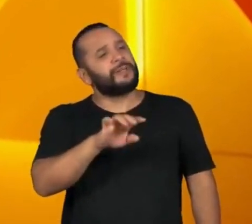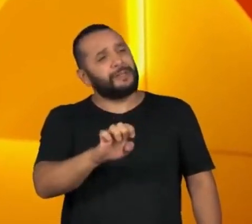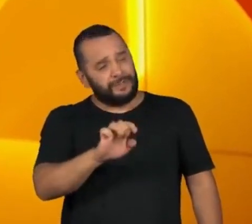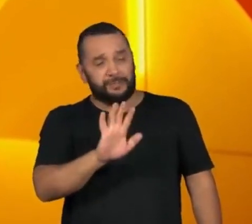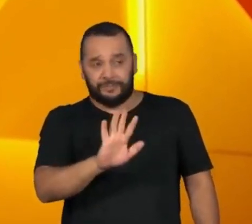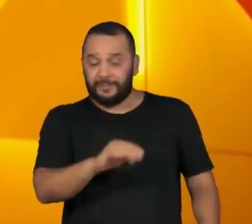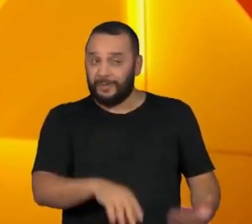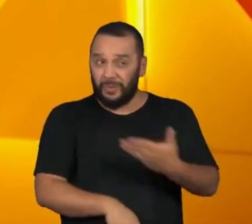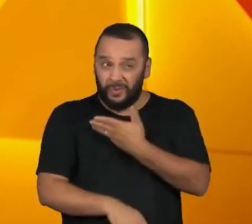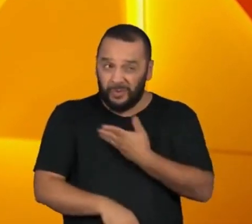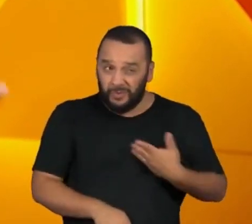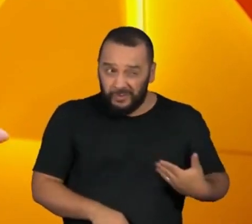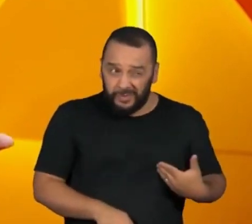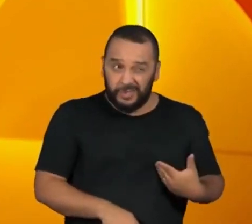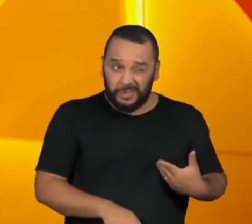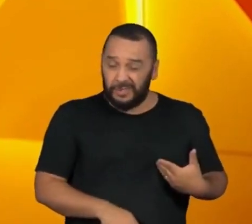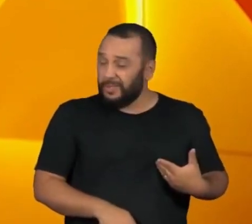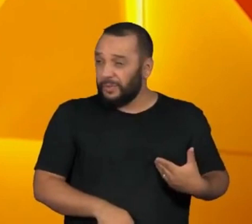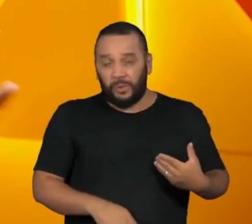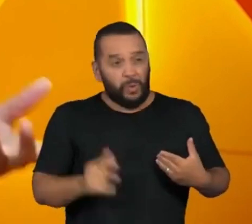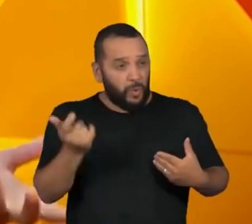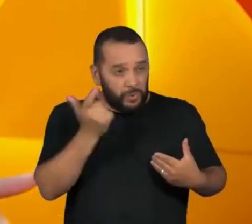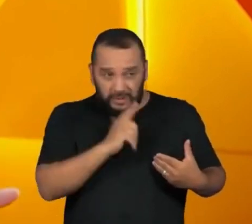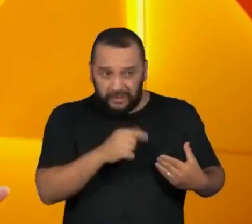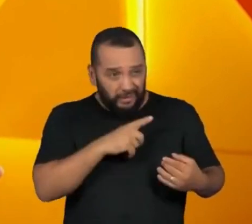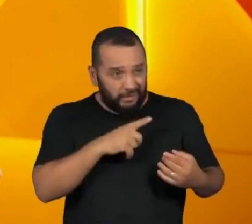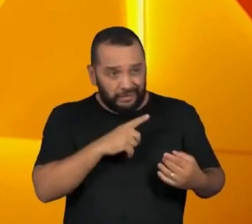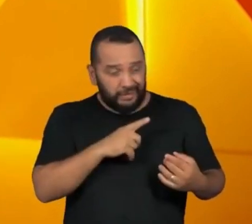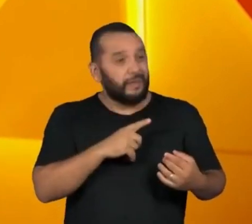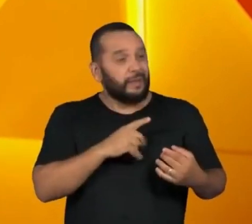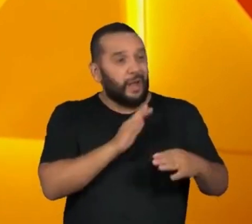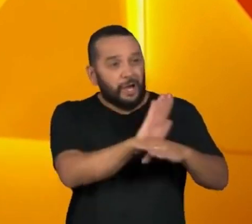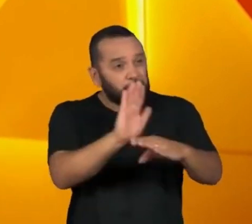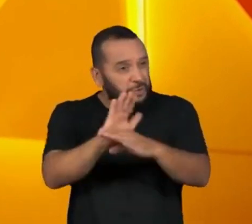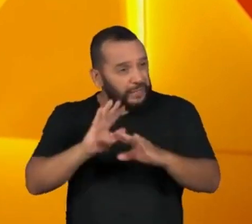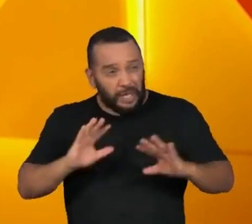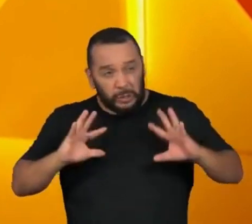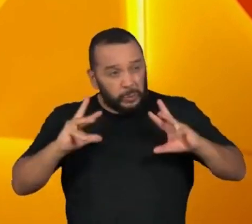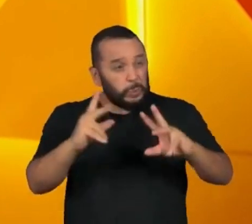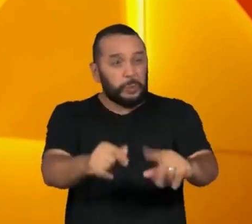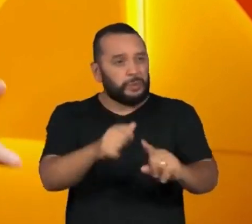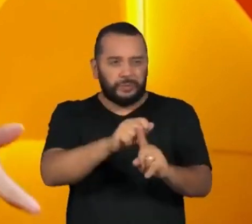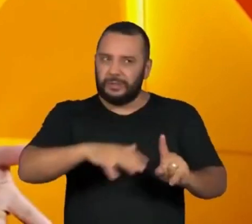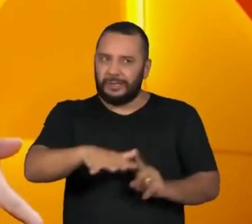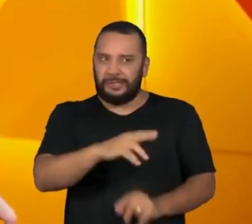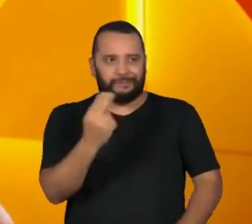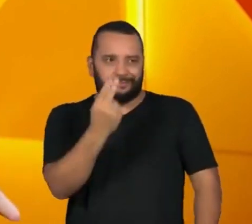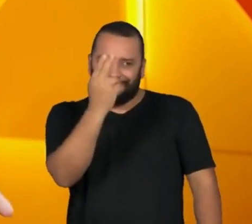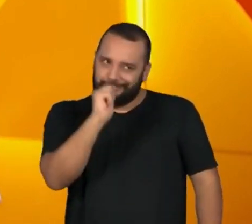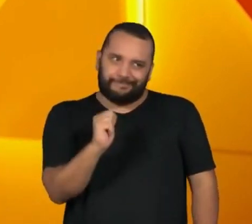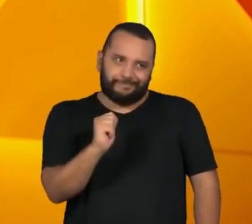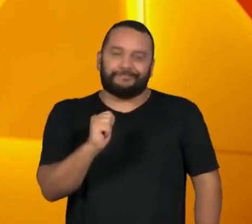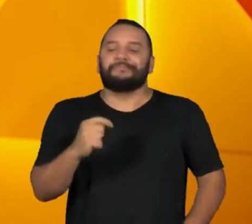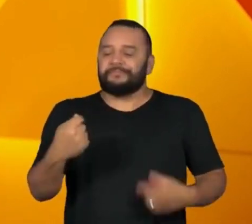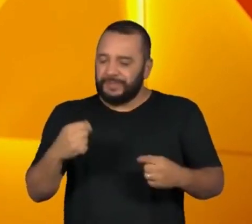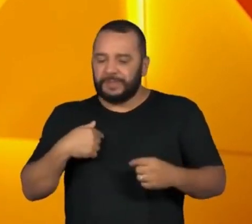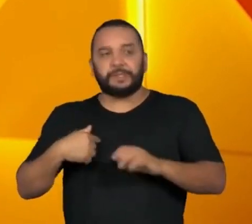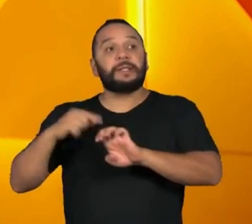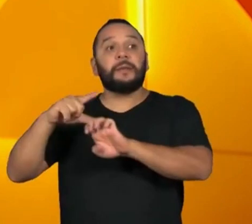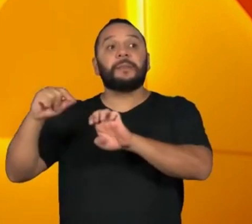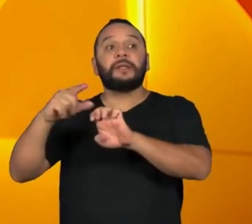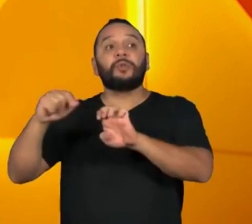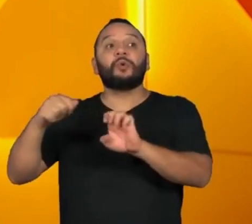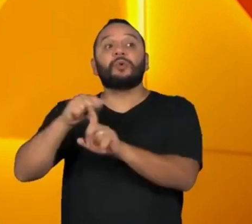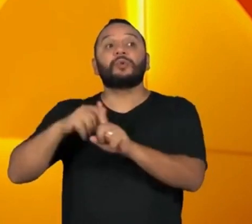sempre consegue por ele motivos atender as necessidades aí da sociedade o empreendedorismo social seria uma opção